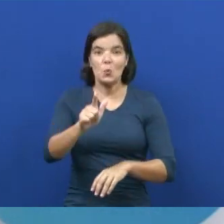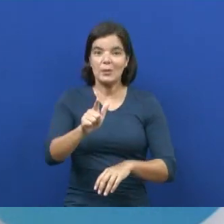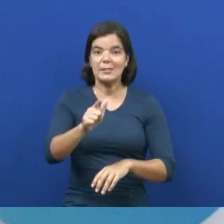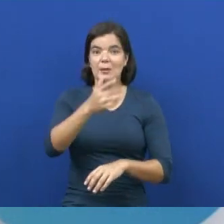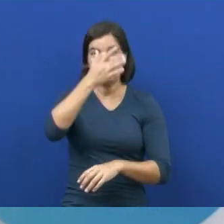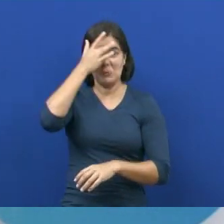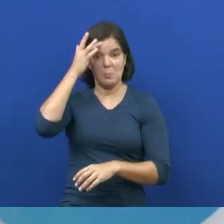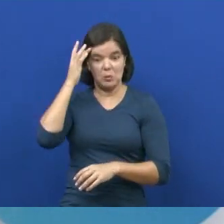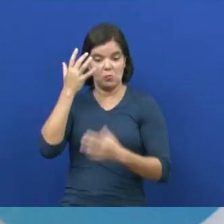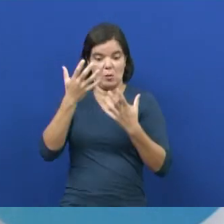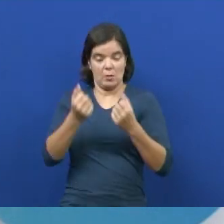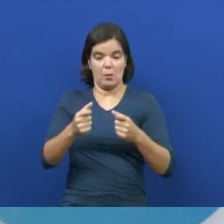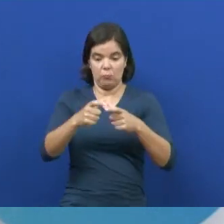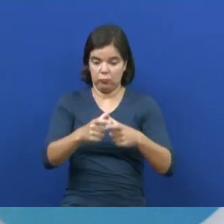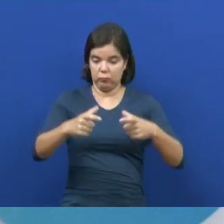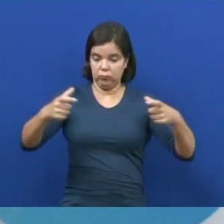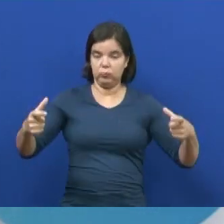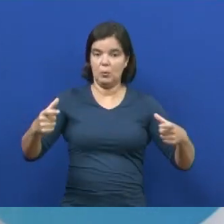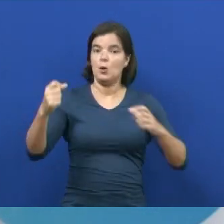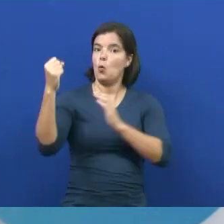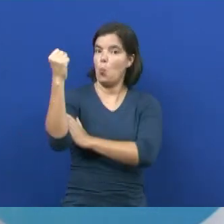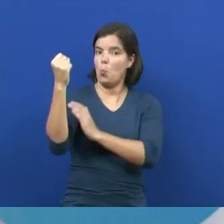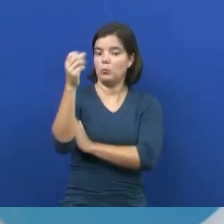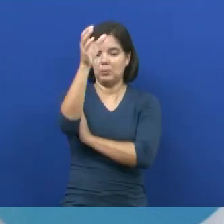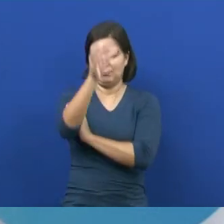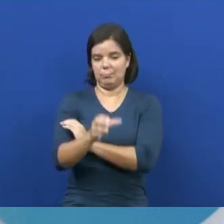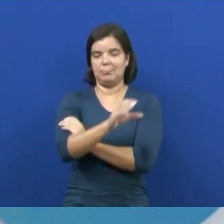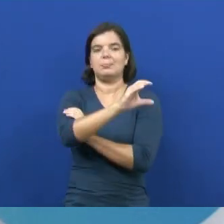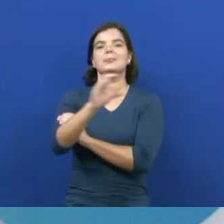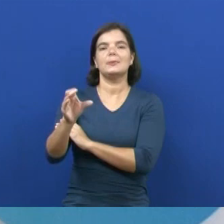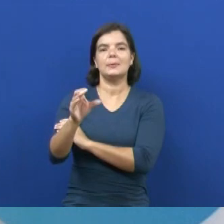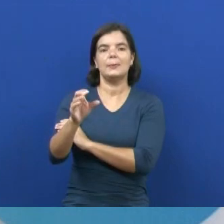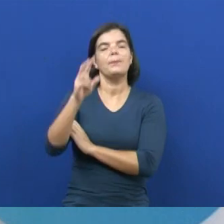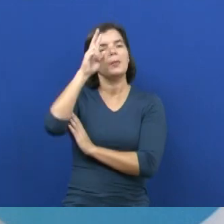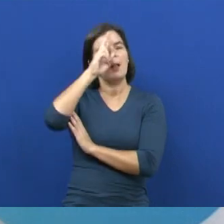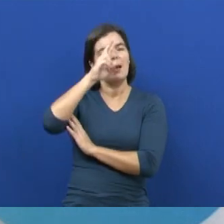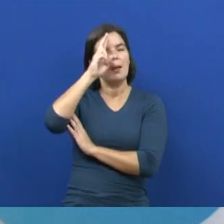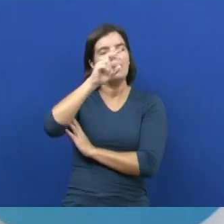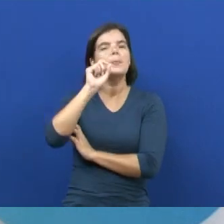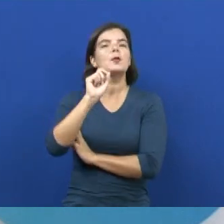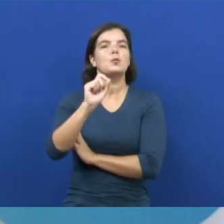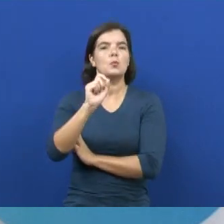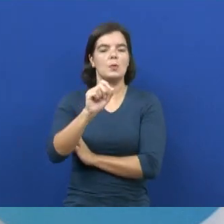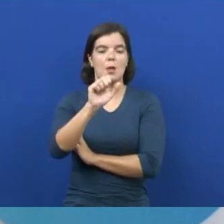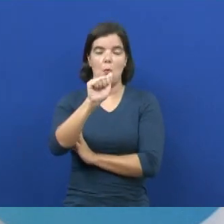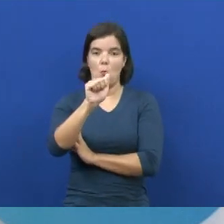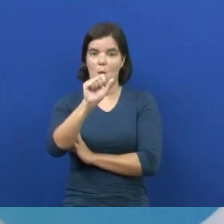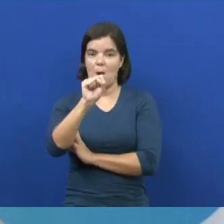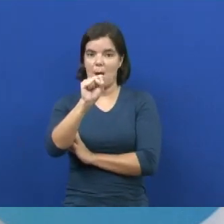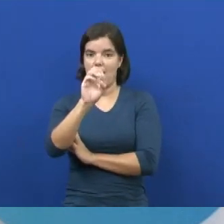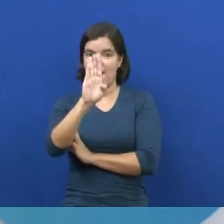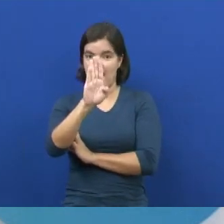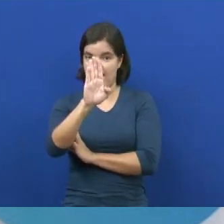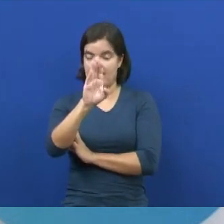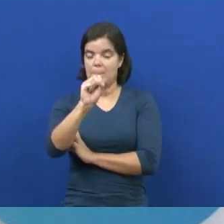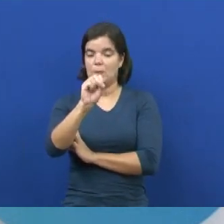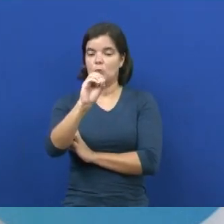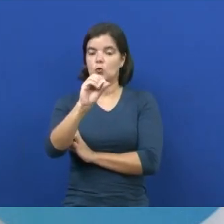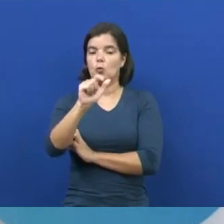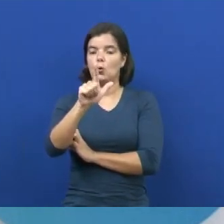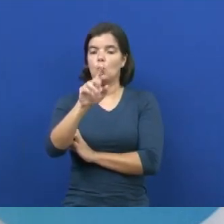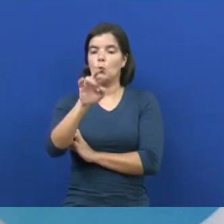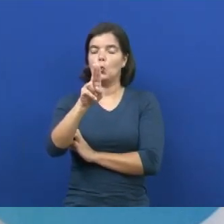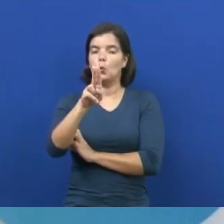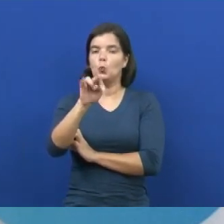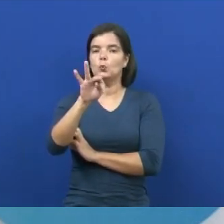mais fiéis e aumentar também o poder da igreja. Lembrando que nesse período, o absolutismo, o rei também